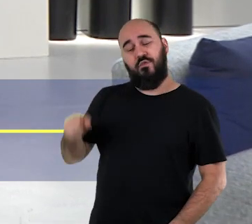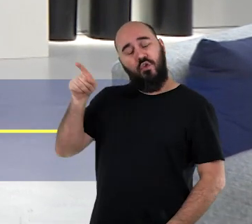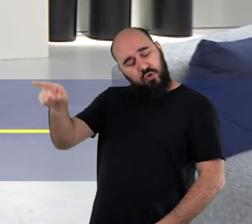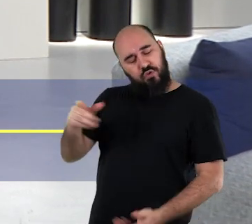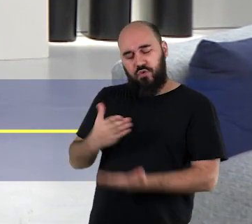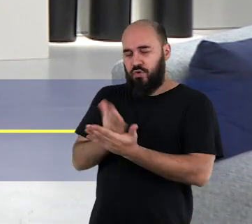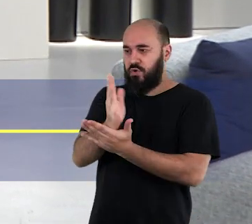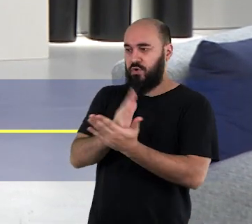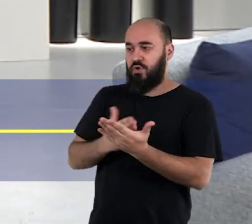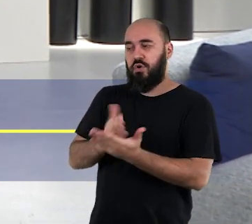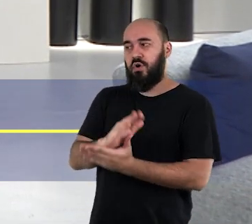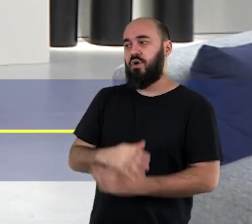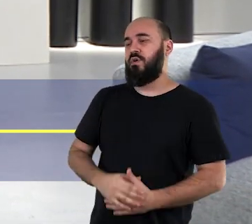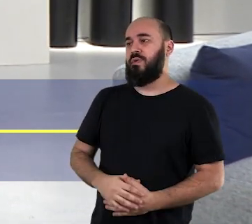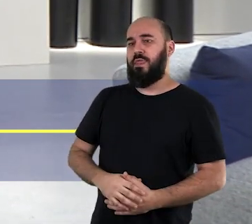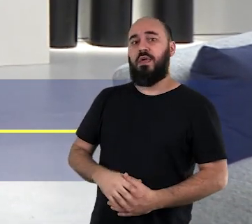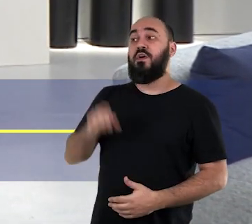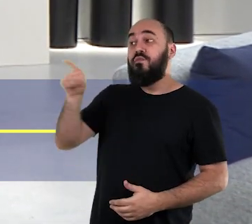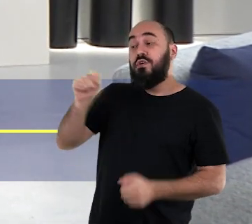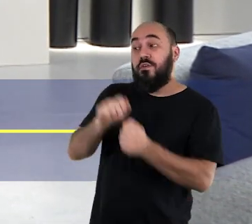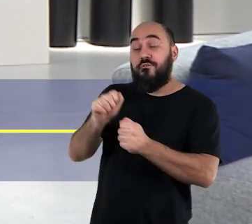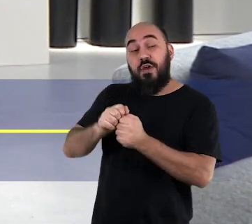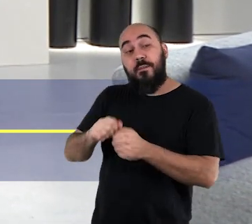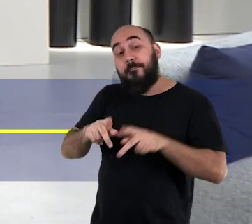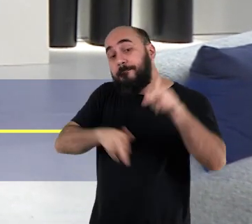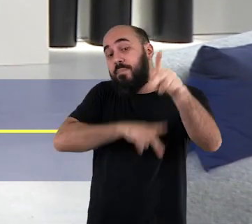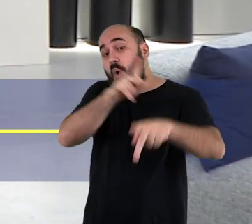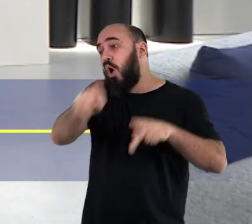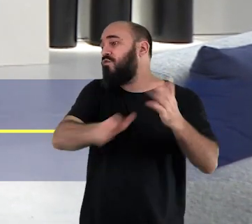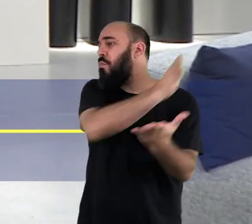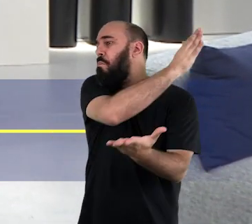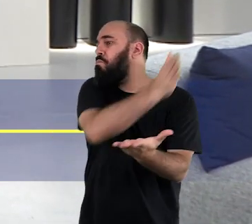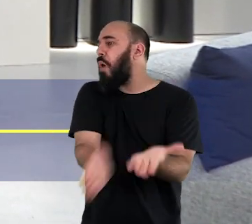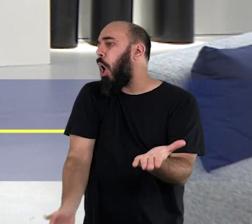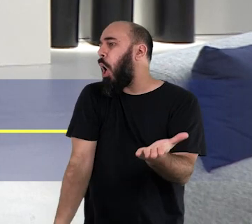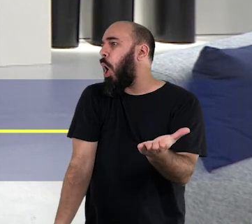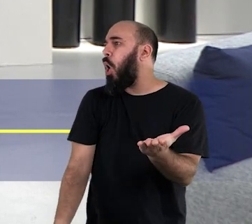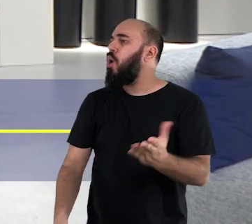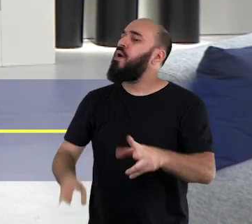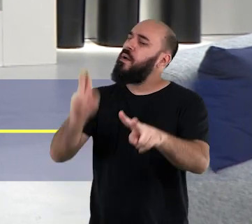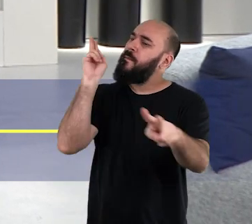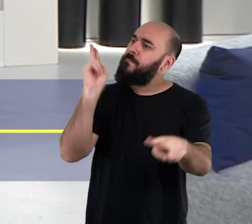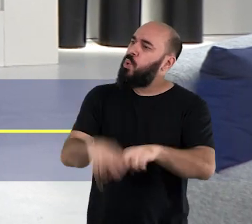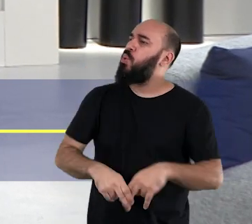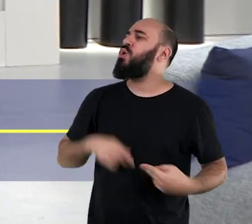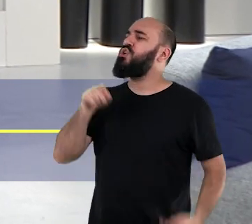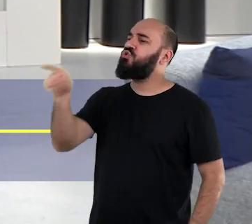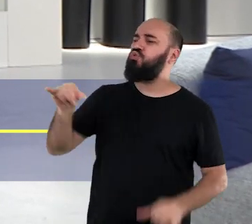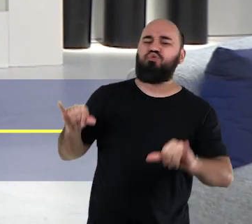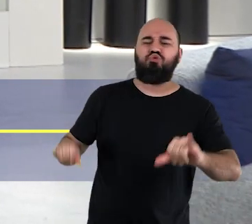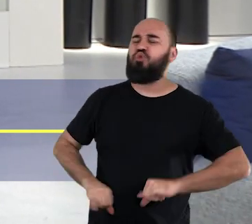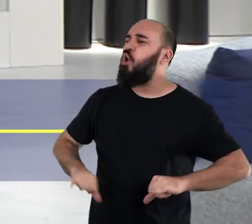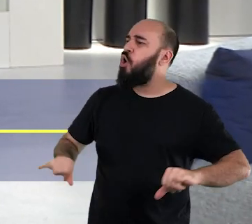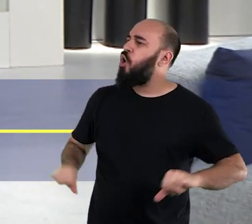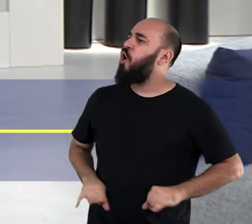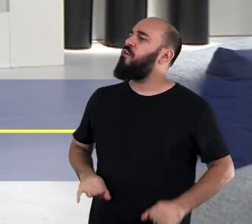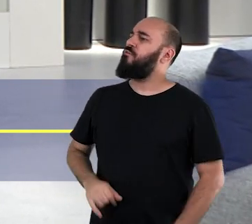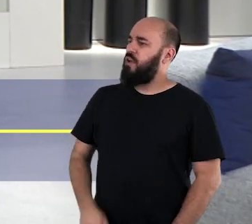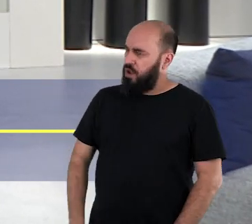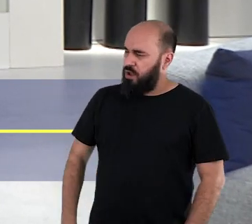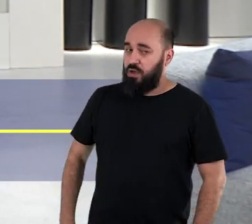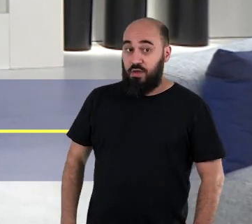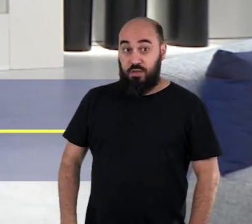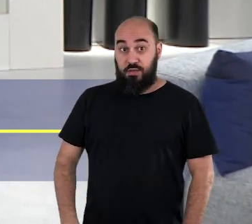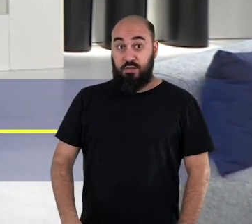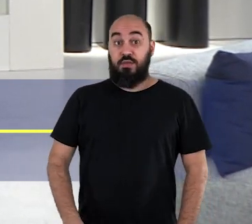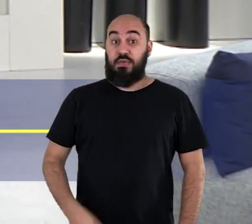o povo se afastar de Deus, e por conta disso é que o povo de Israel está sofrendo tanto. E Elias disse